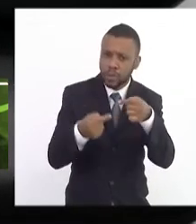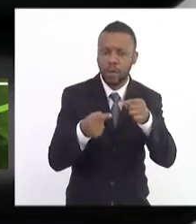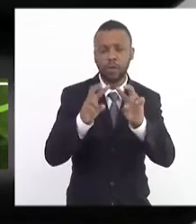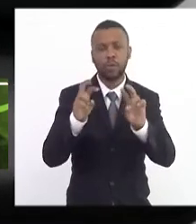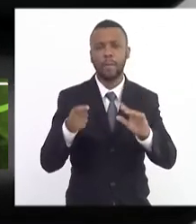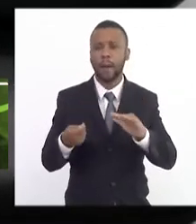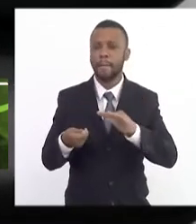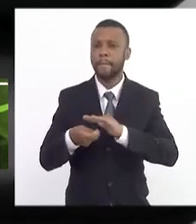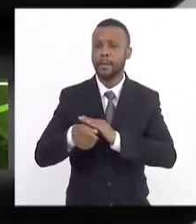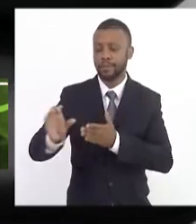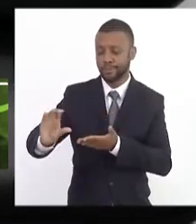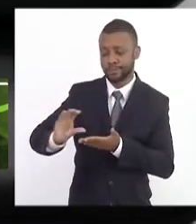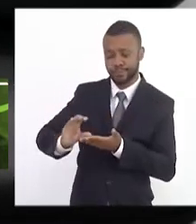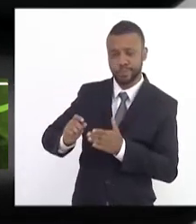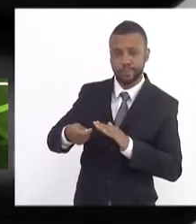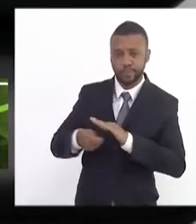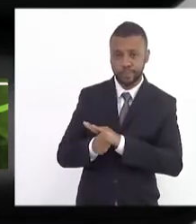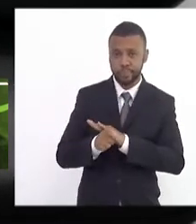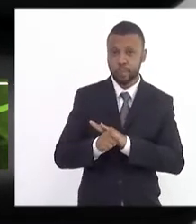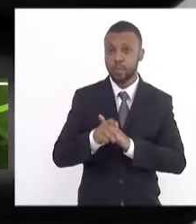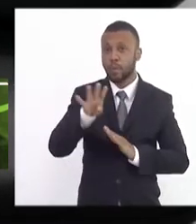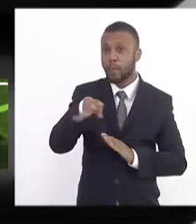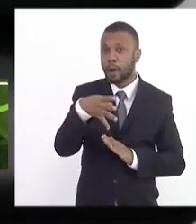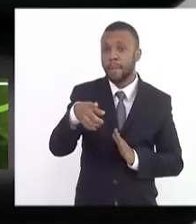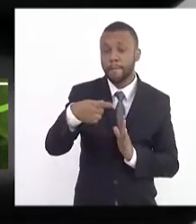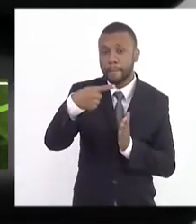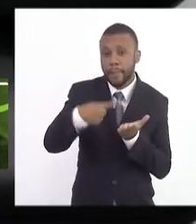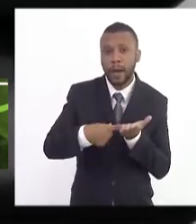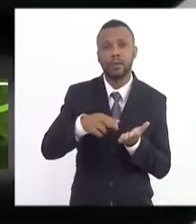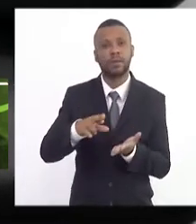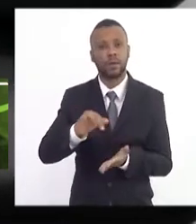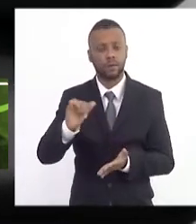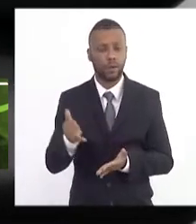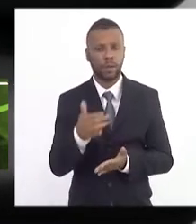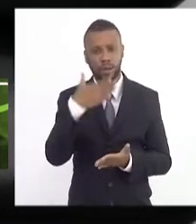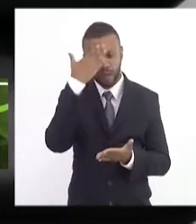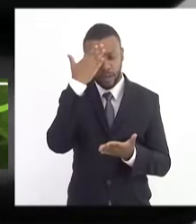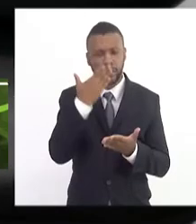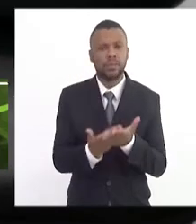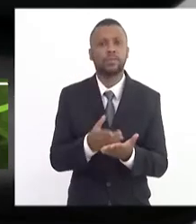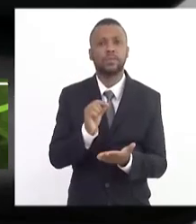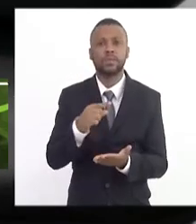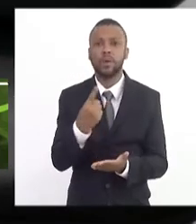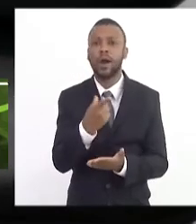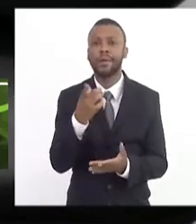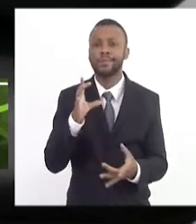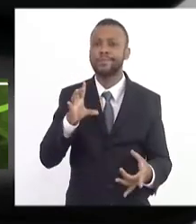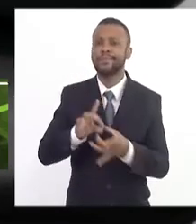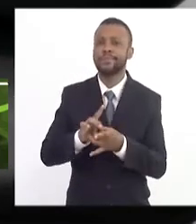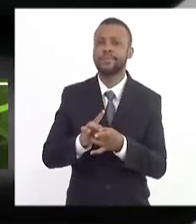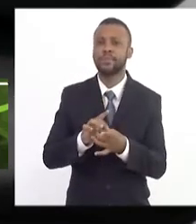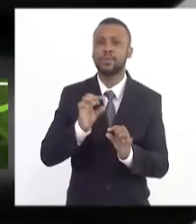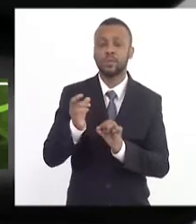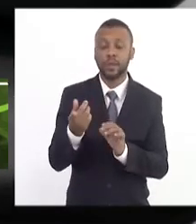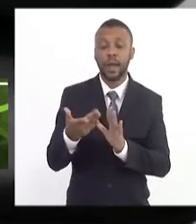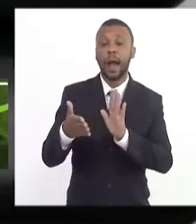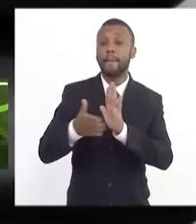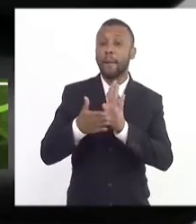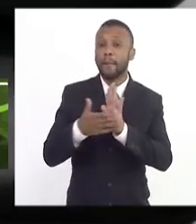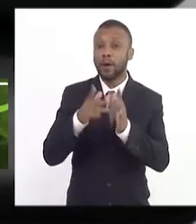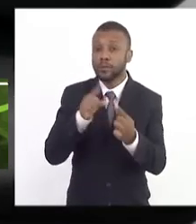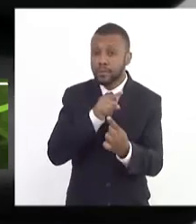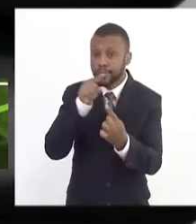aplicação dos recursos do Pacto RJ. Eu acredito que nós, dentro do espírito do que o Pacto RJ